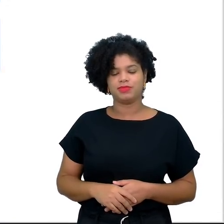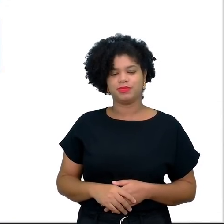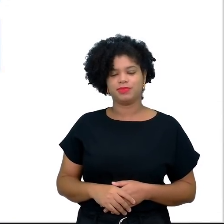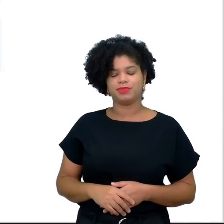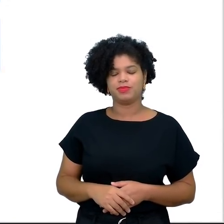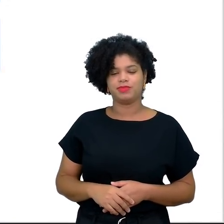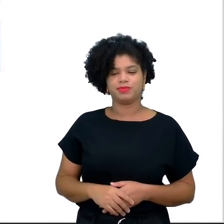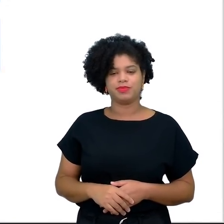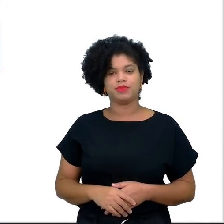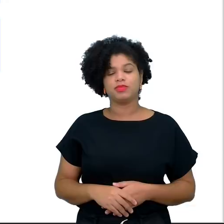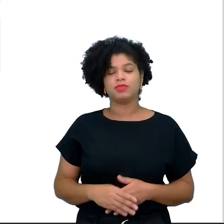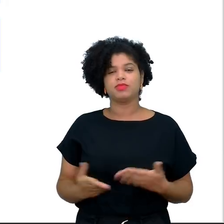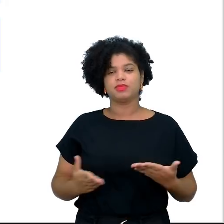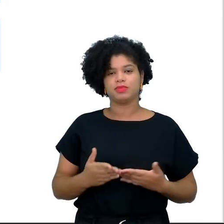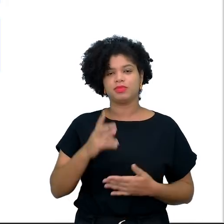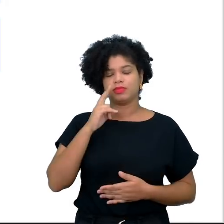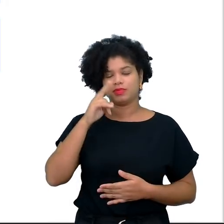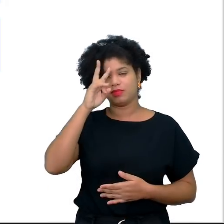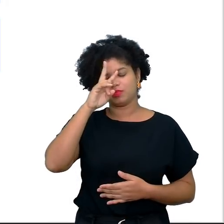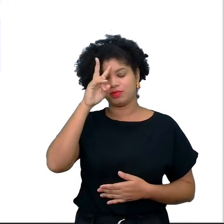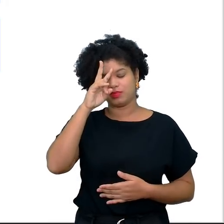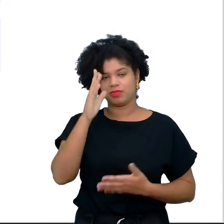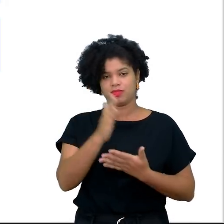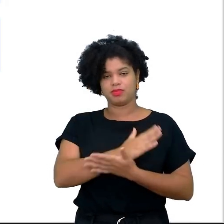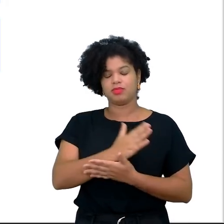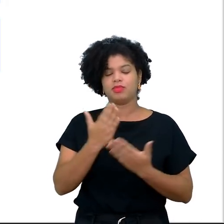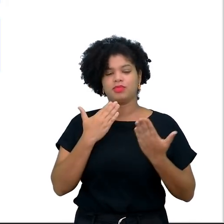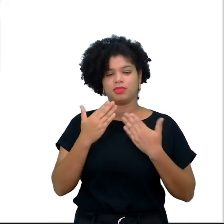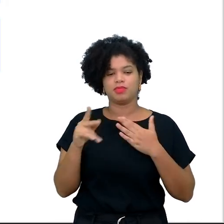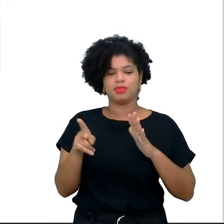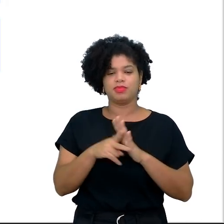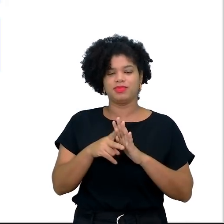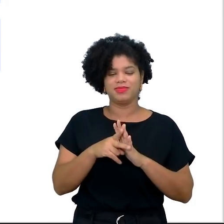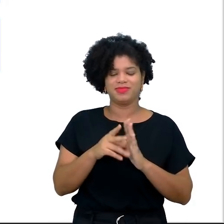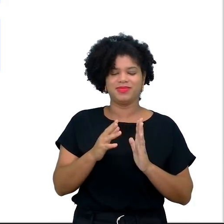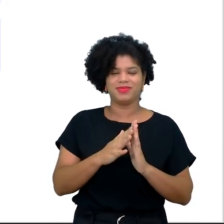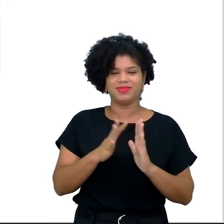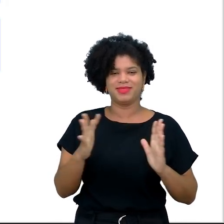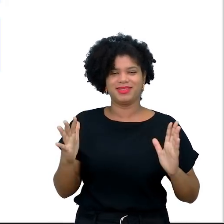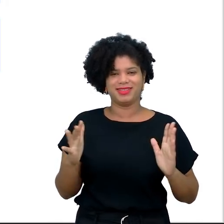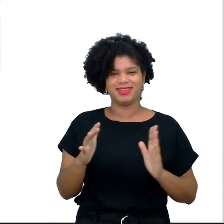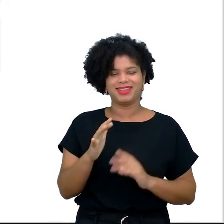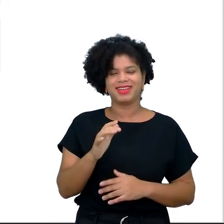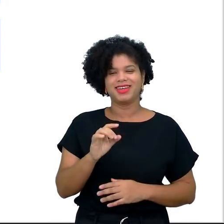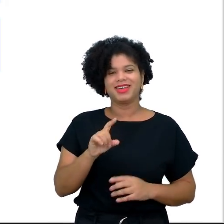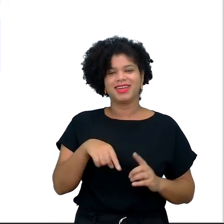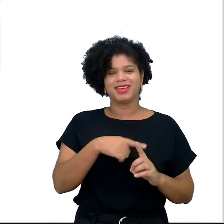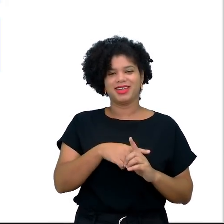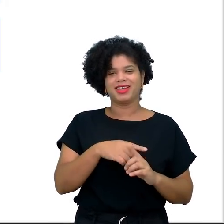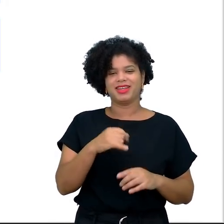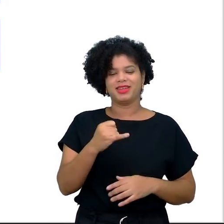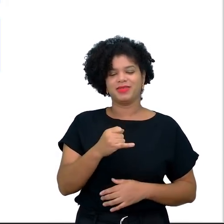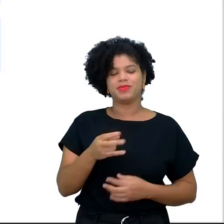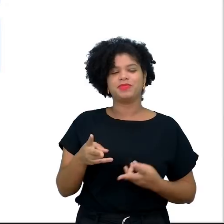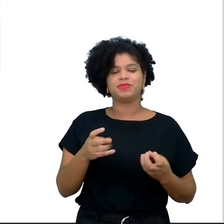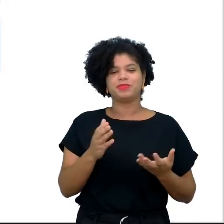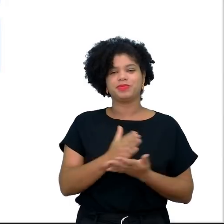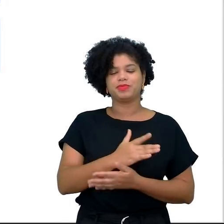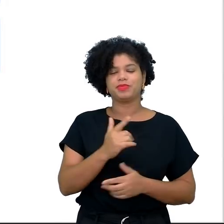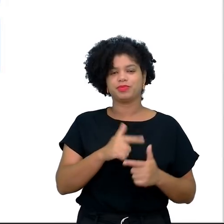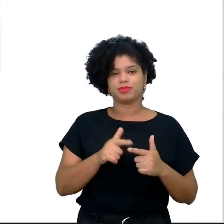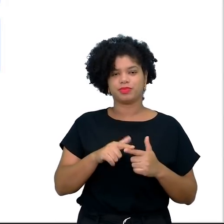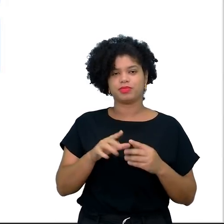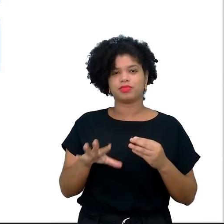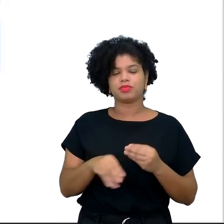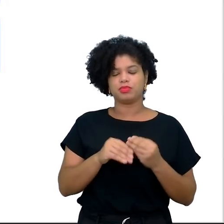Então, vamos agora recuperar algumas das nossas discussões sobre as operações no campo aditivo. Então, nós vimos que os problemas de